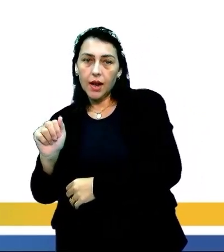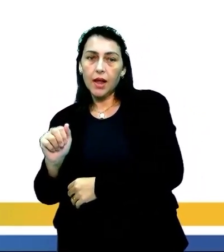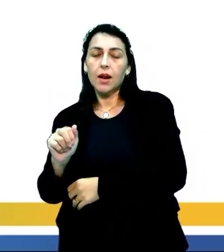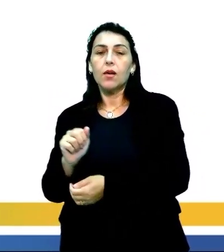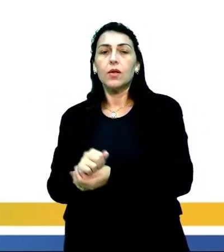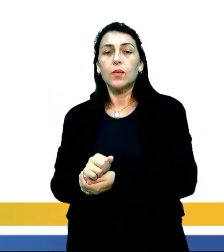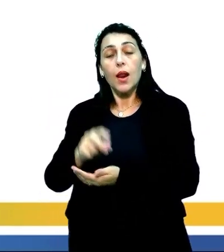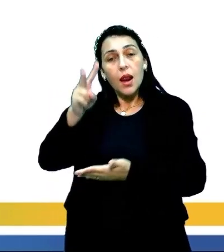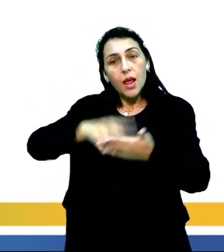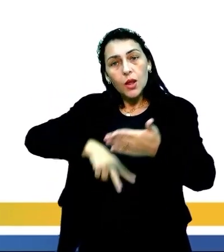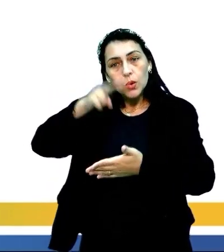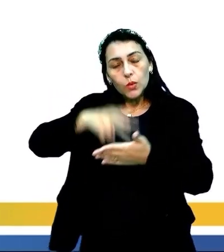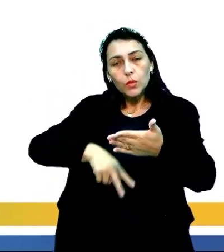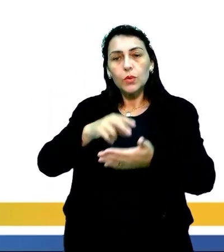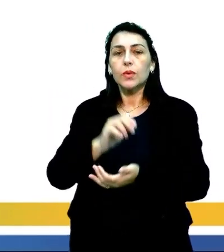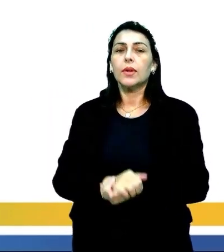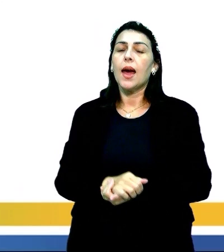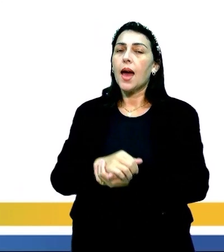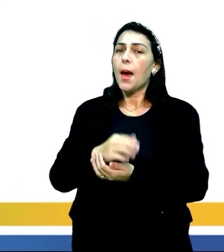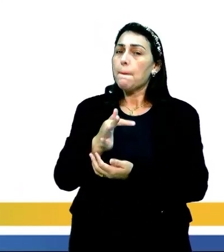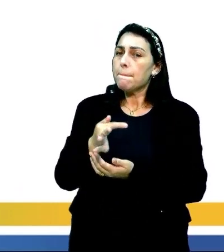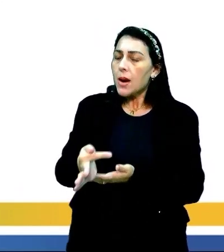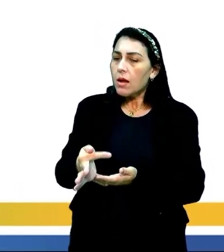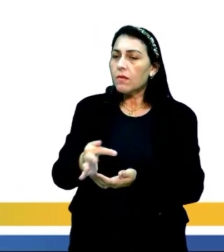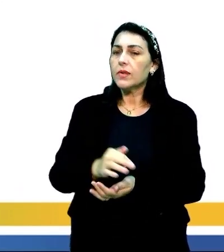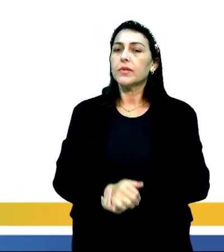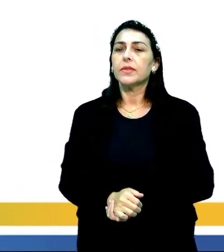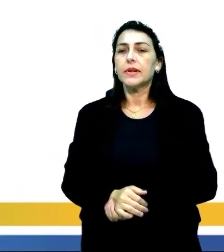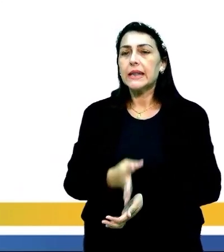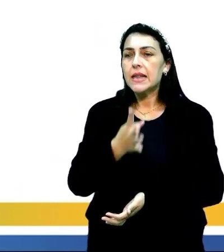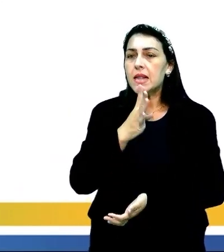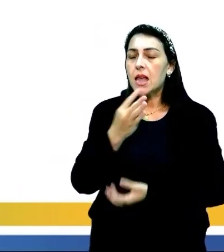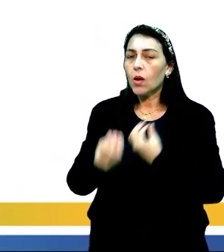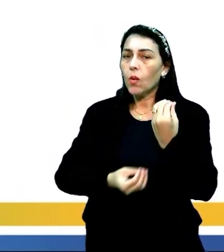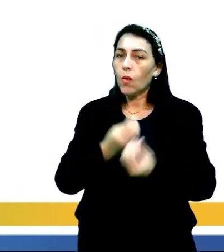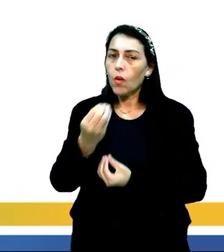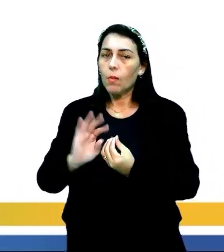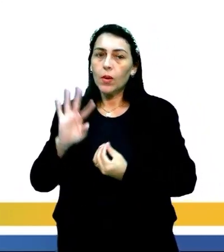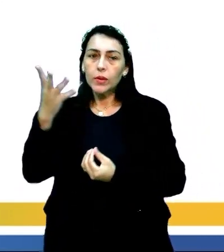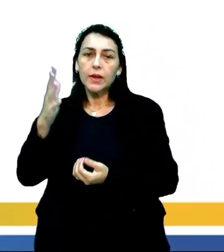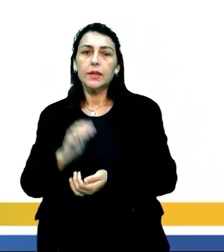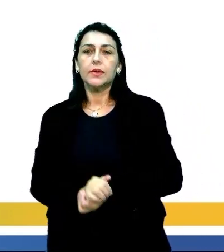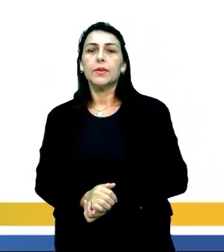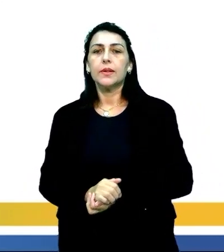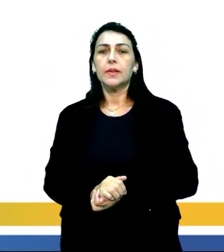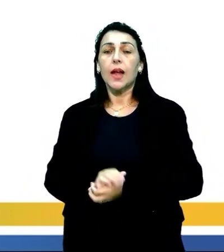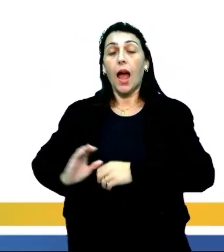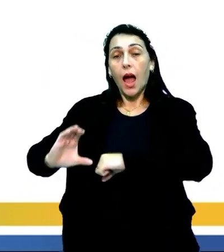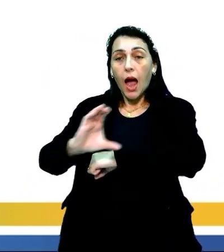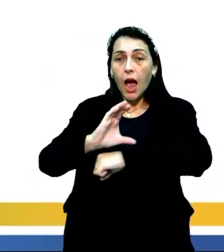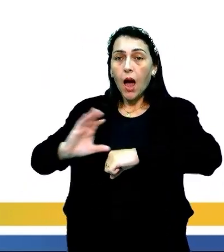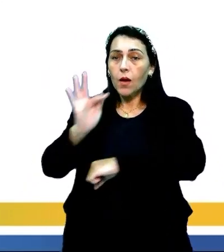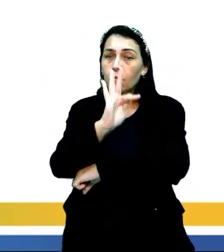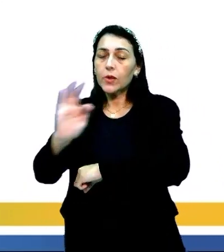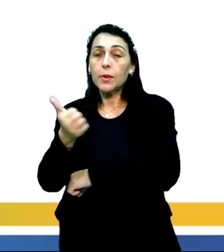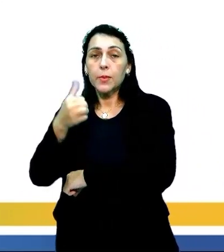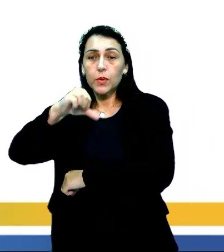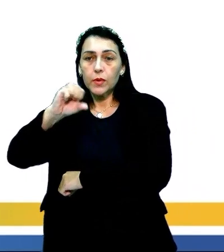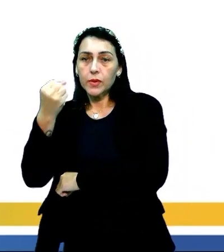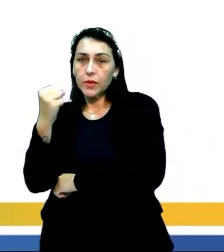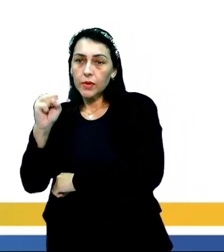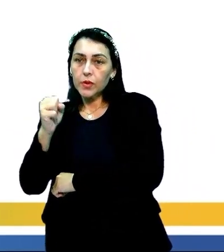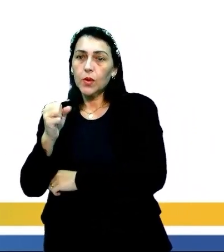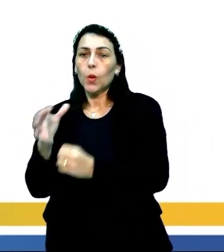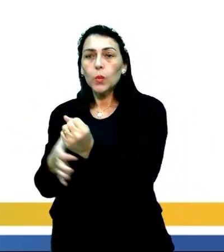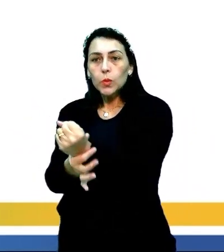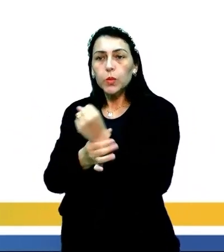E aí eu vou fazer uma leitura aqui bem breve, né, para vocês entenderem como é que funciona na prática. Embora a Constituição